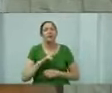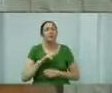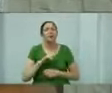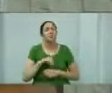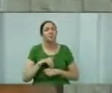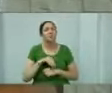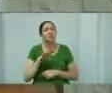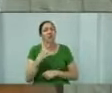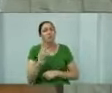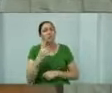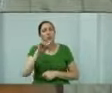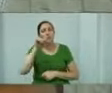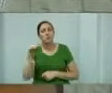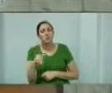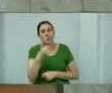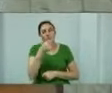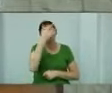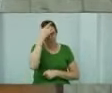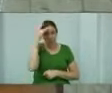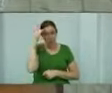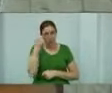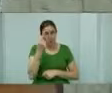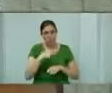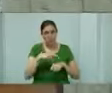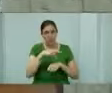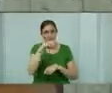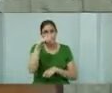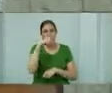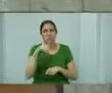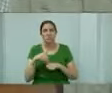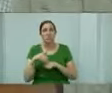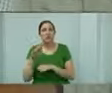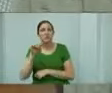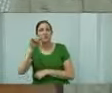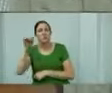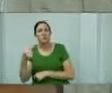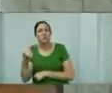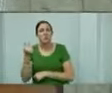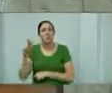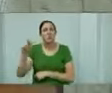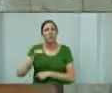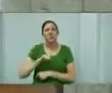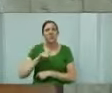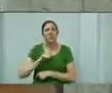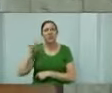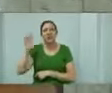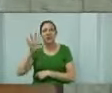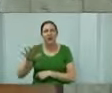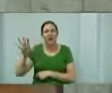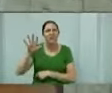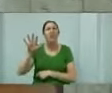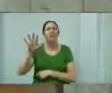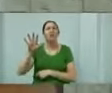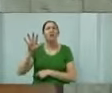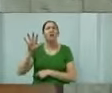mil pessoas só de um país, e mais 1.000 de outro. Tem africano, tem venezuelano, tem